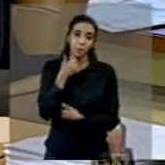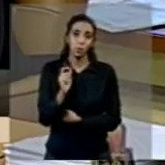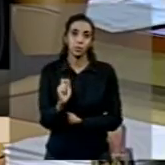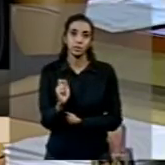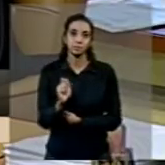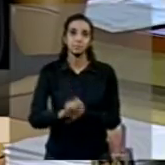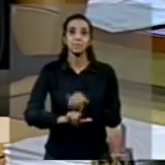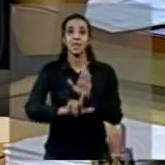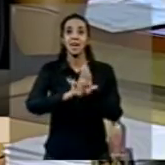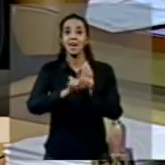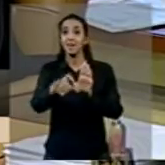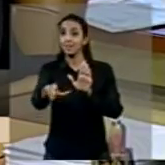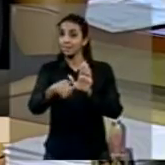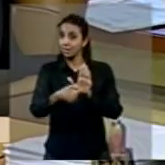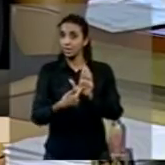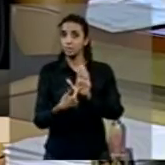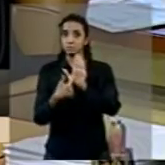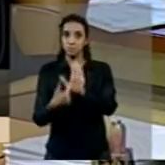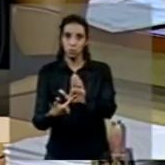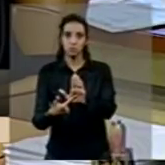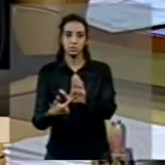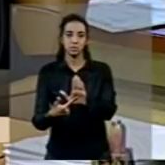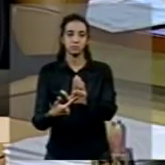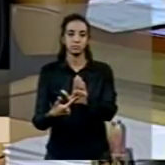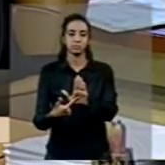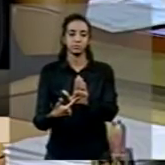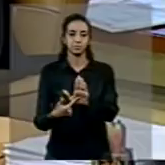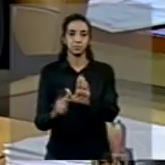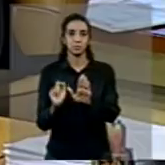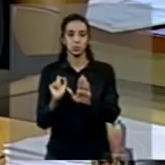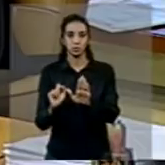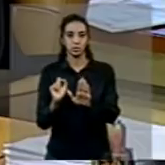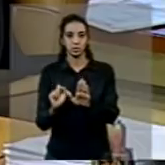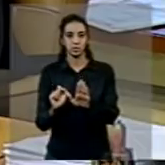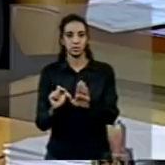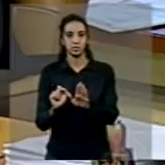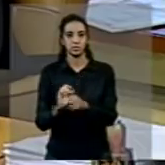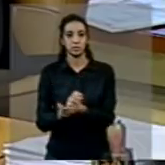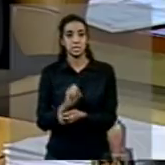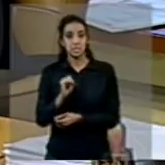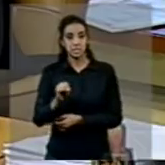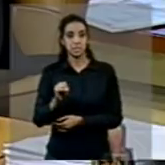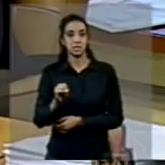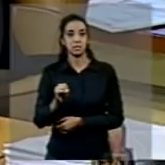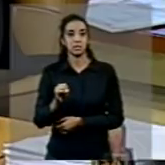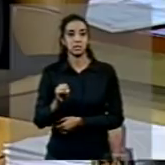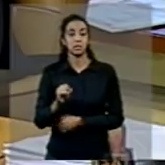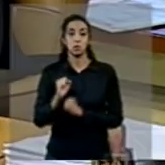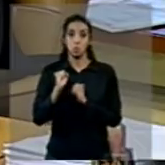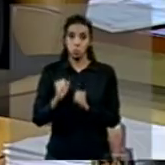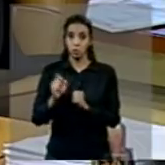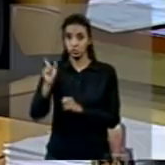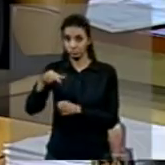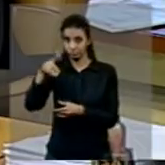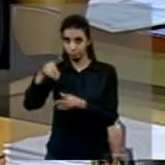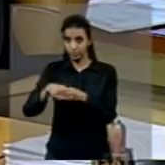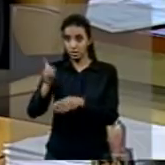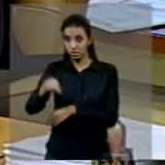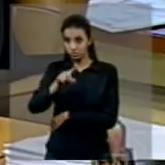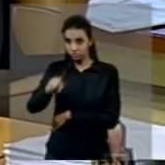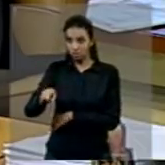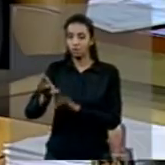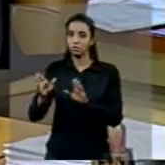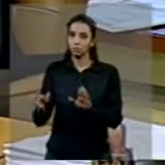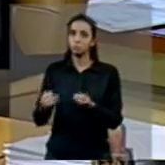que presume situações em que um procedimento tendente a cancelar o título eleitoral será